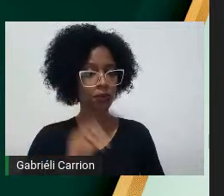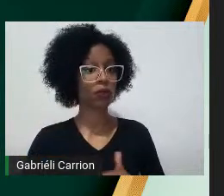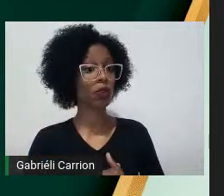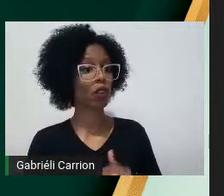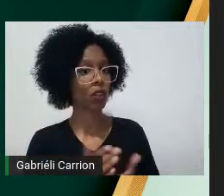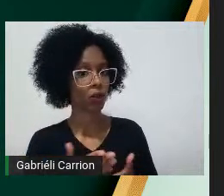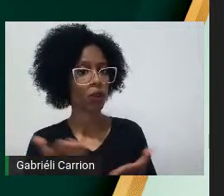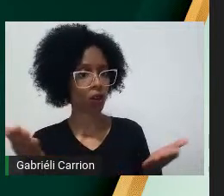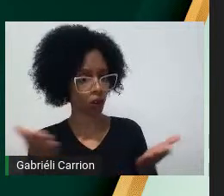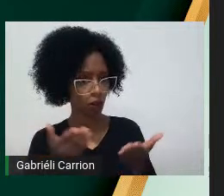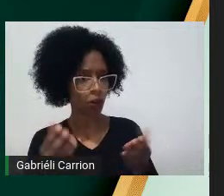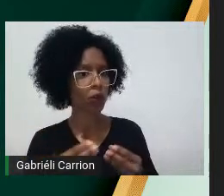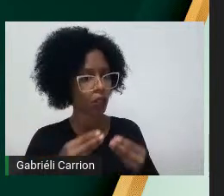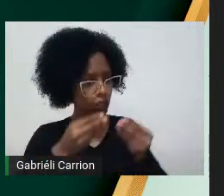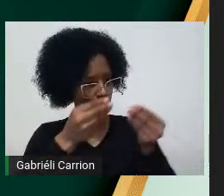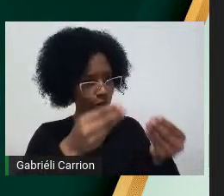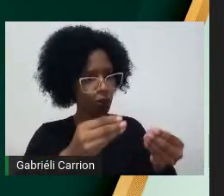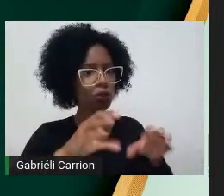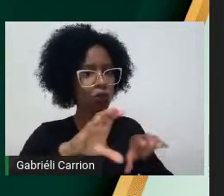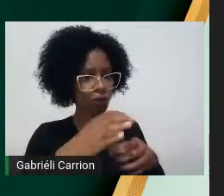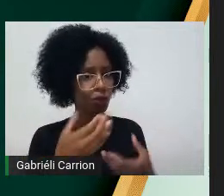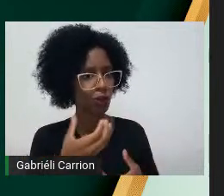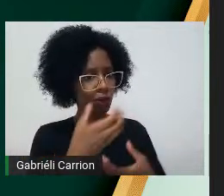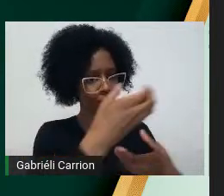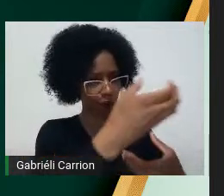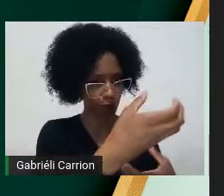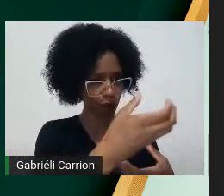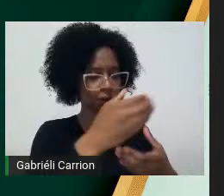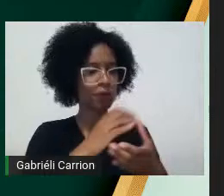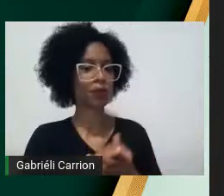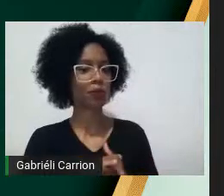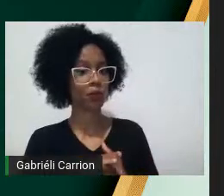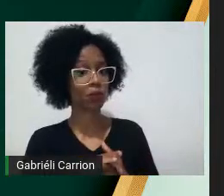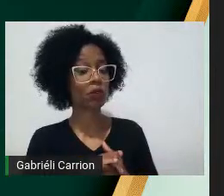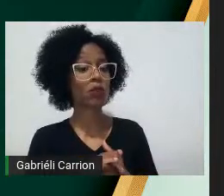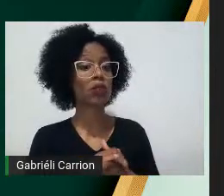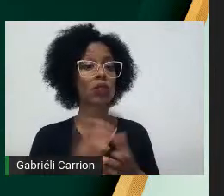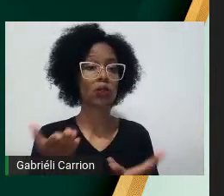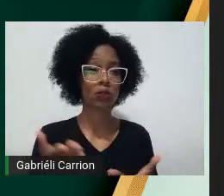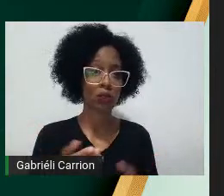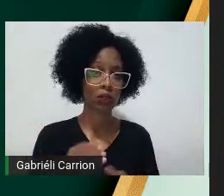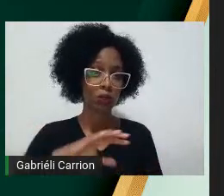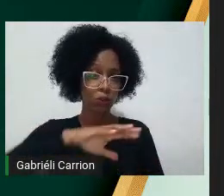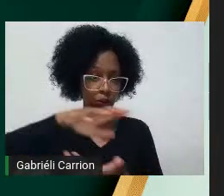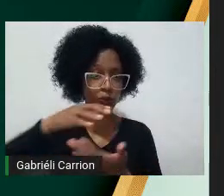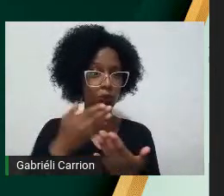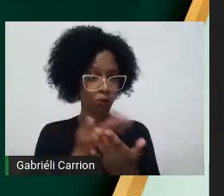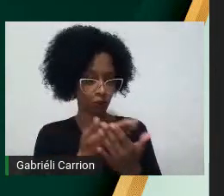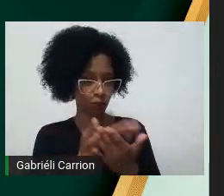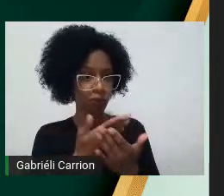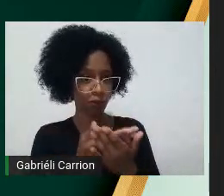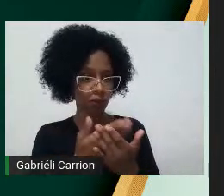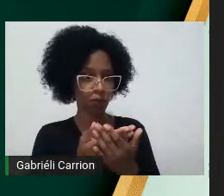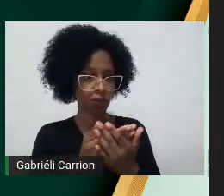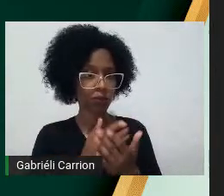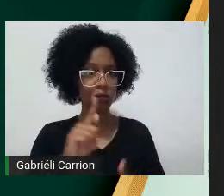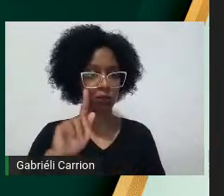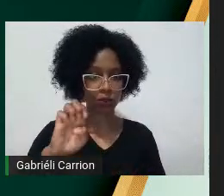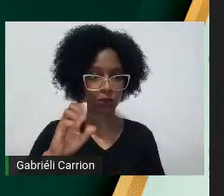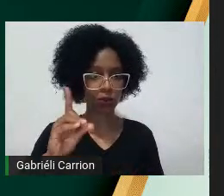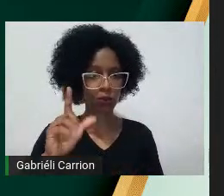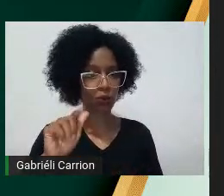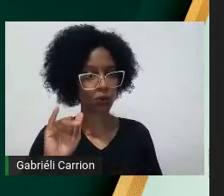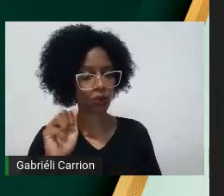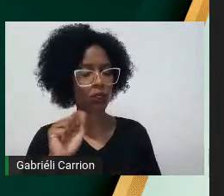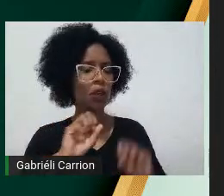Confiro a Ana Clara Moraes Avelar Álvares o grau de bacharela em geologia para que possa usufruir